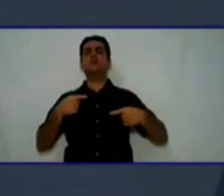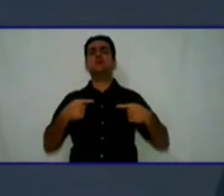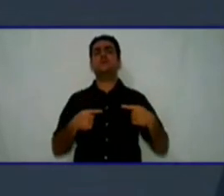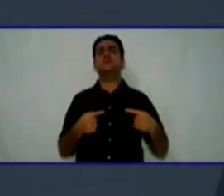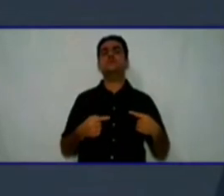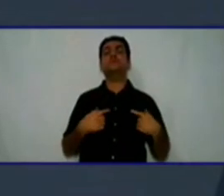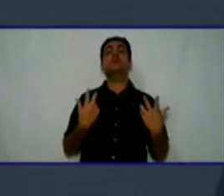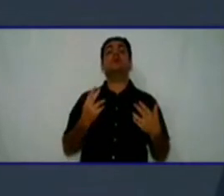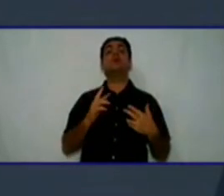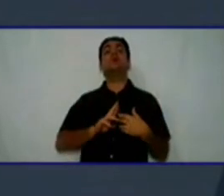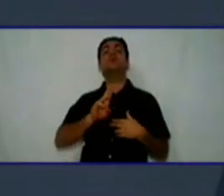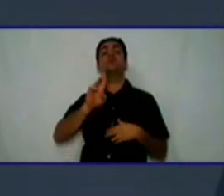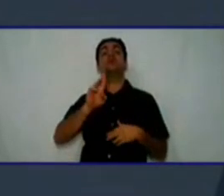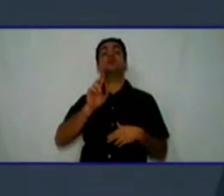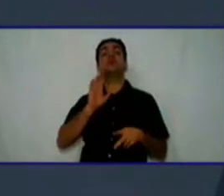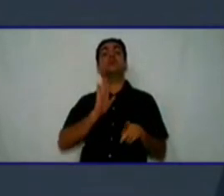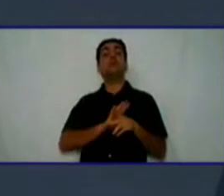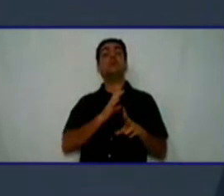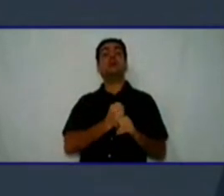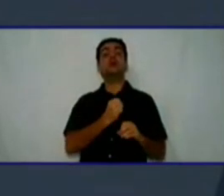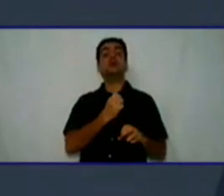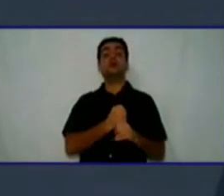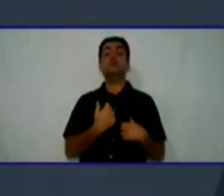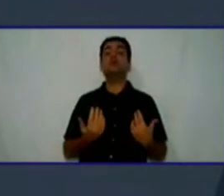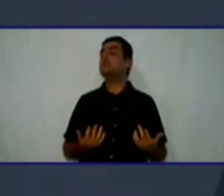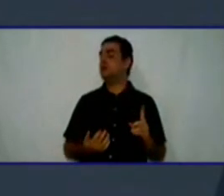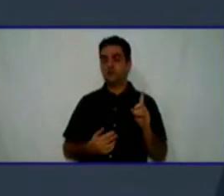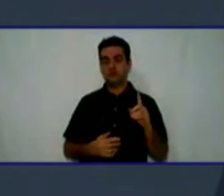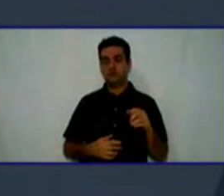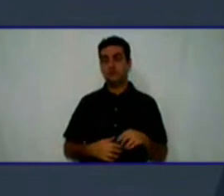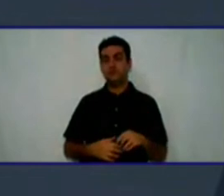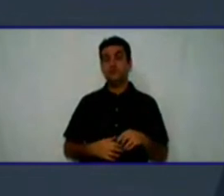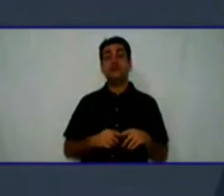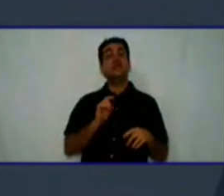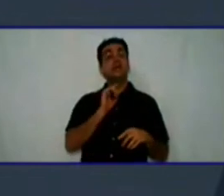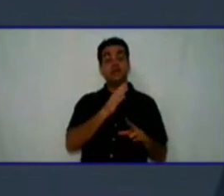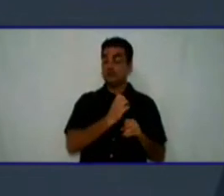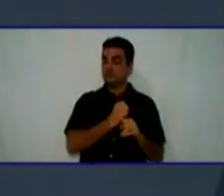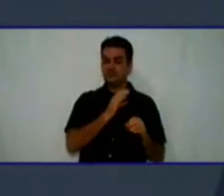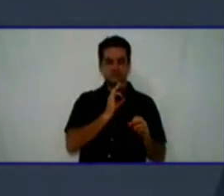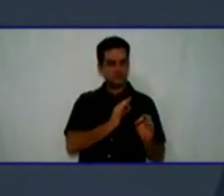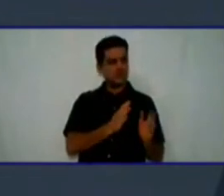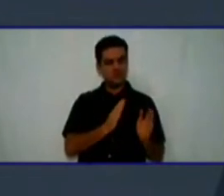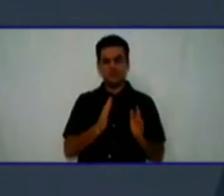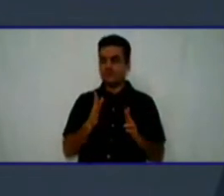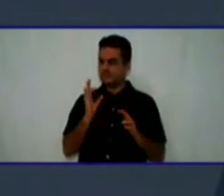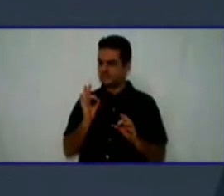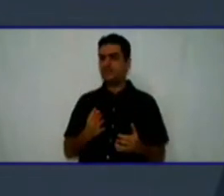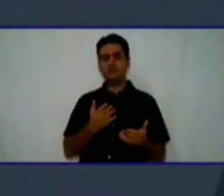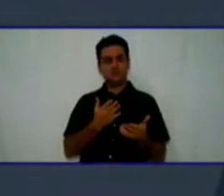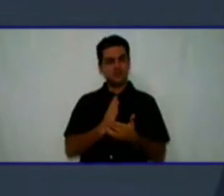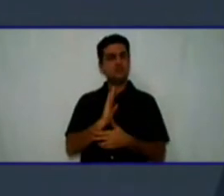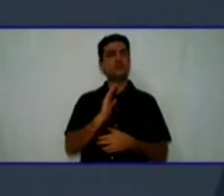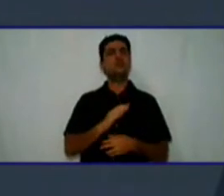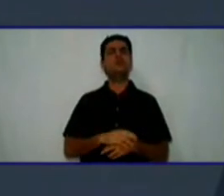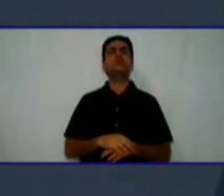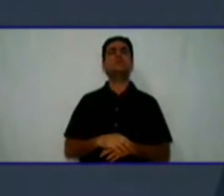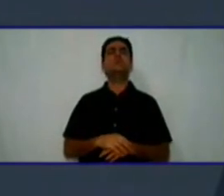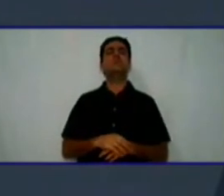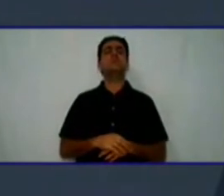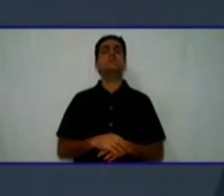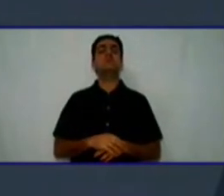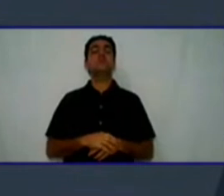da responsabilidade da prestação de contas. As contas foram prestadas, foram aprovadas com ressalva